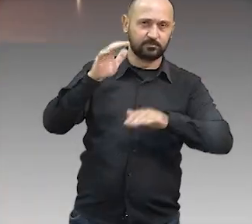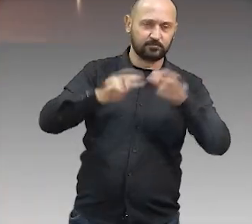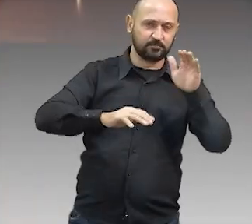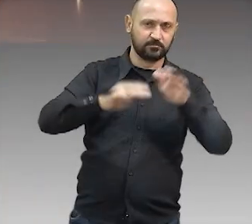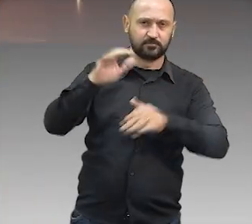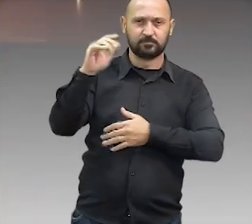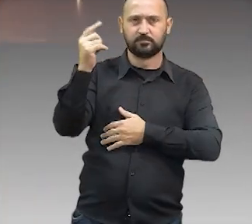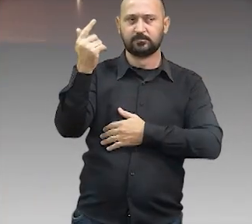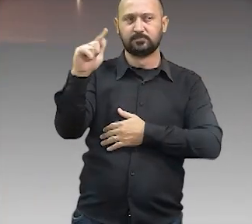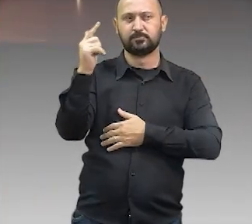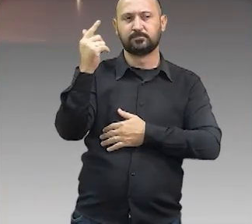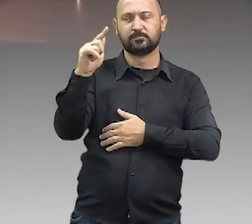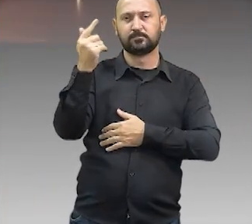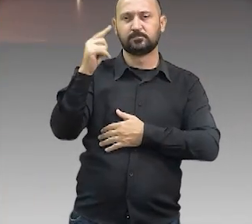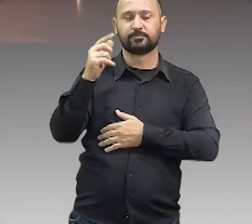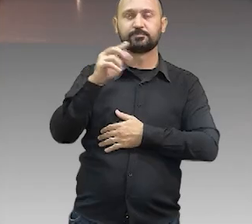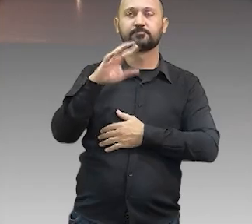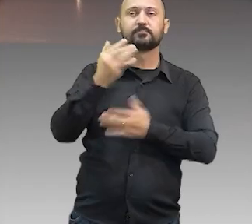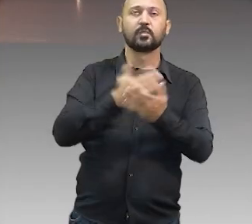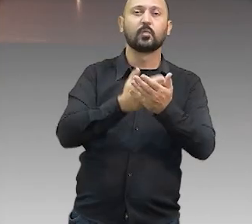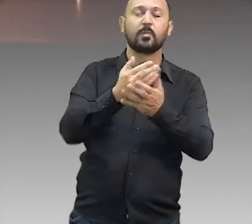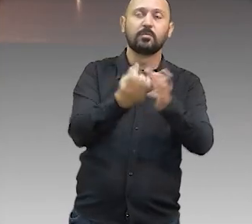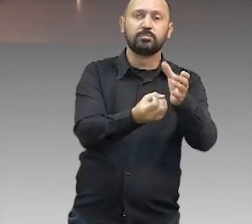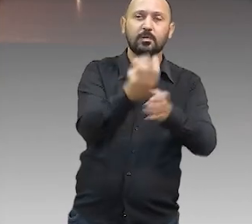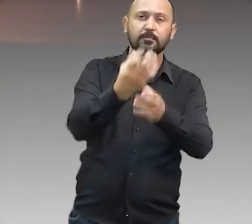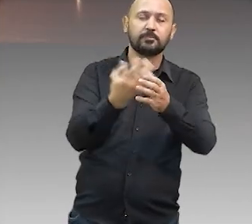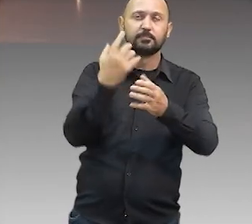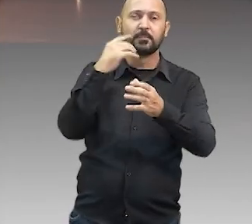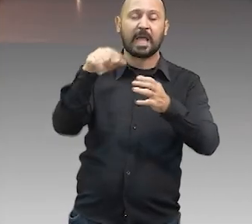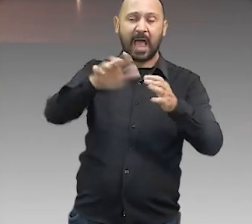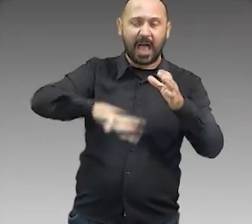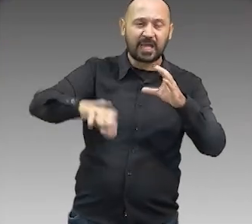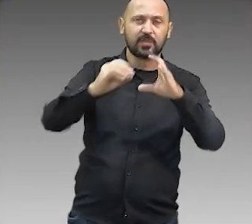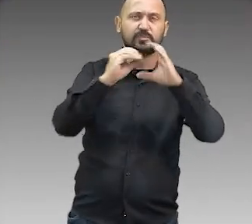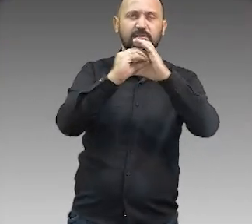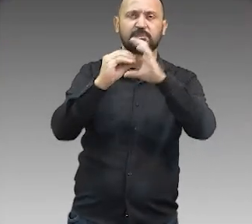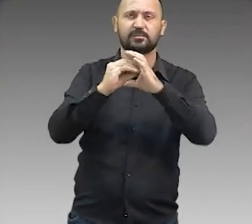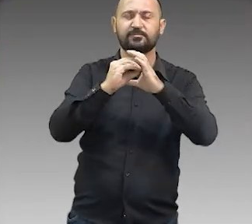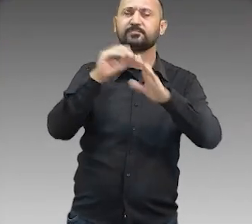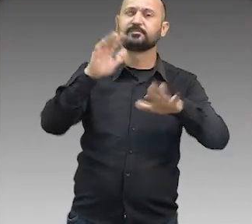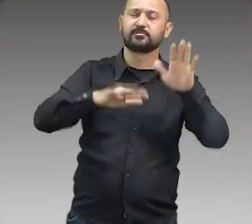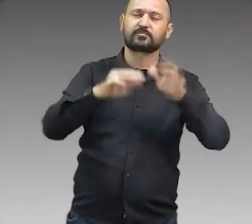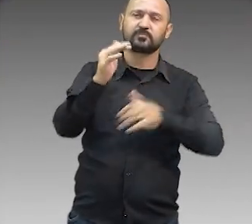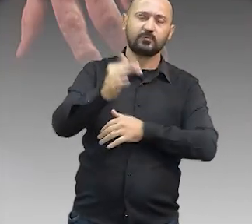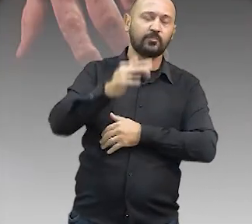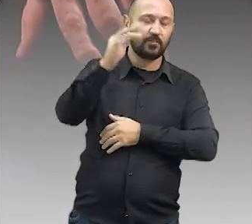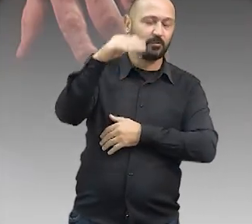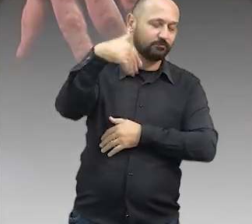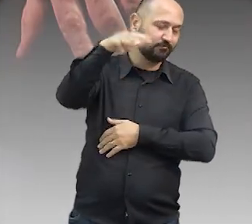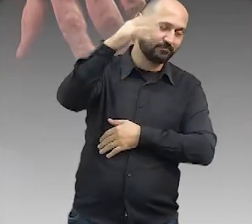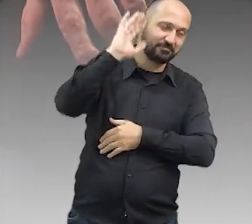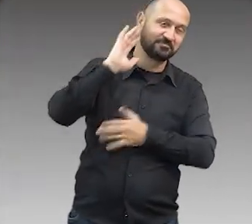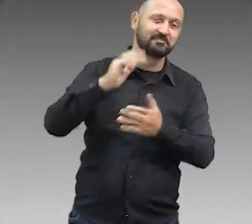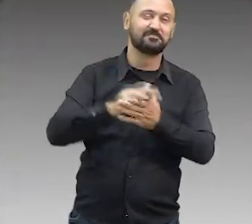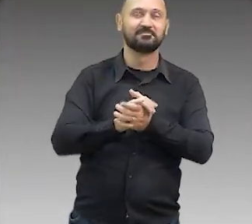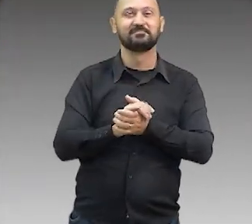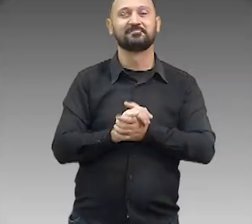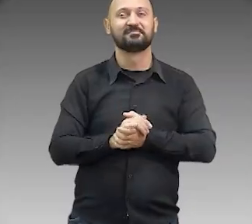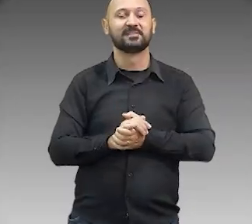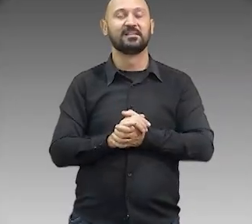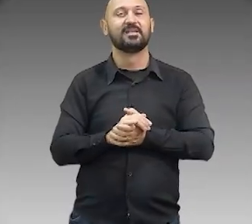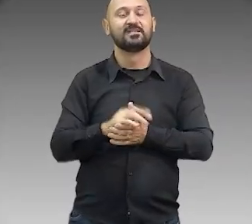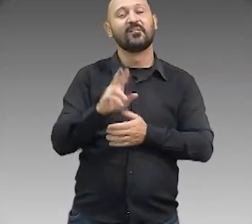quem sabe lá para frente é outra coisa, né? A gente vai... Amor é amor, né, Lucimar? Bom, o